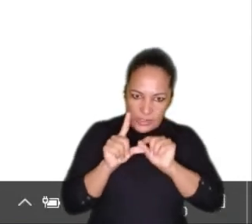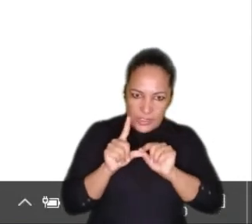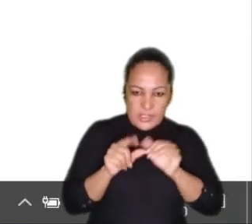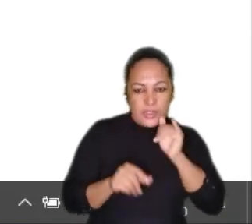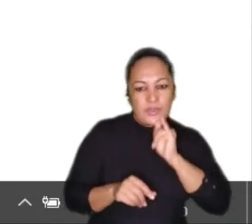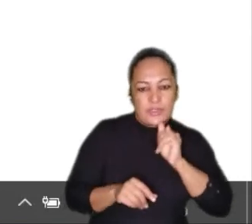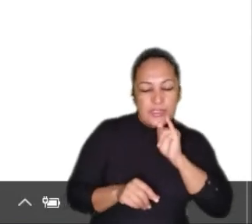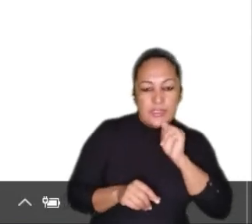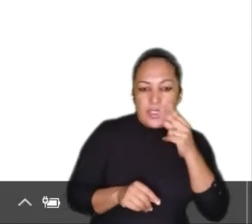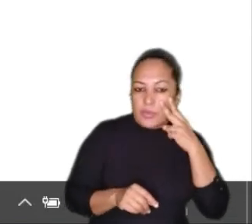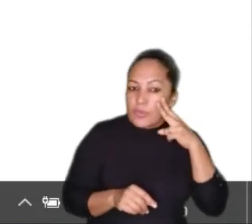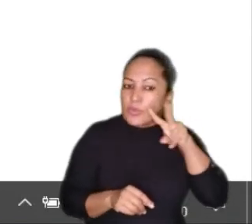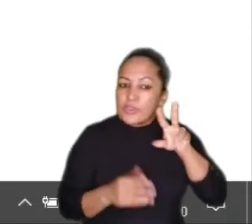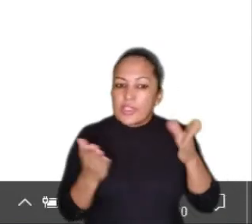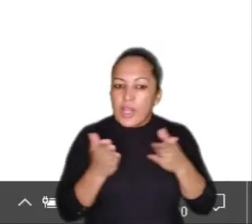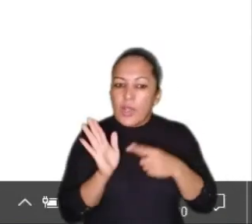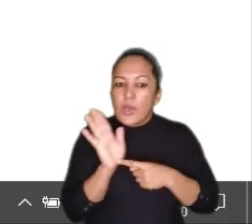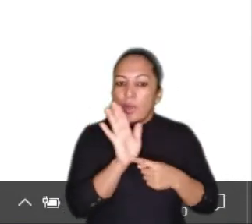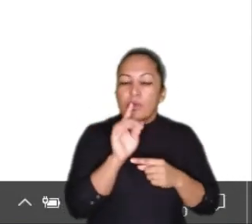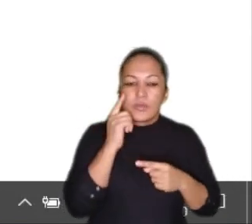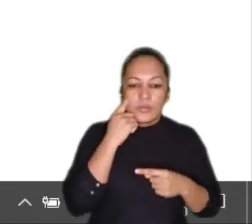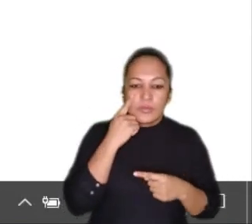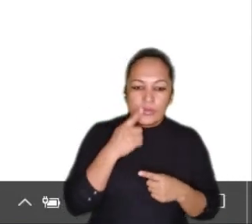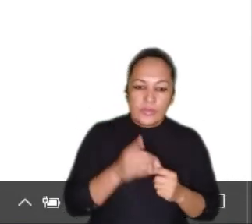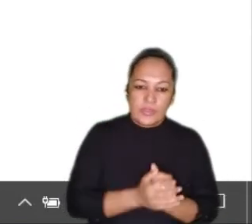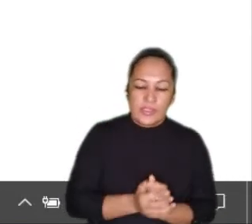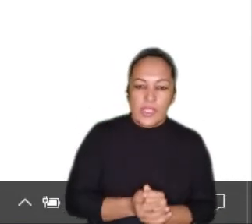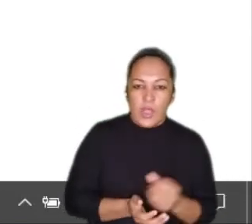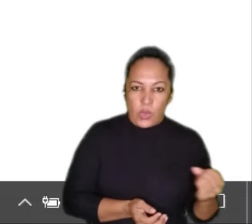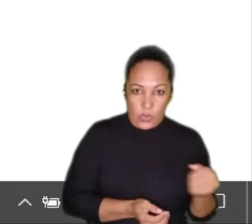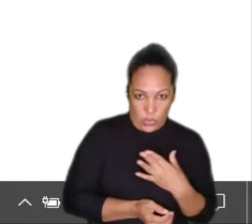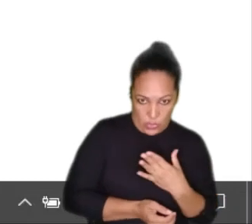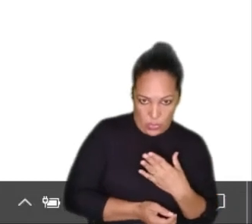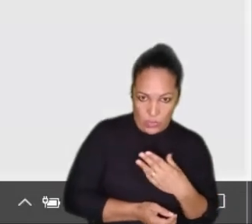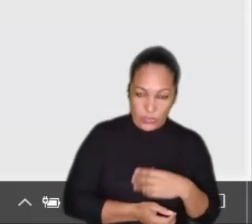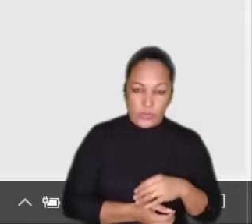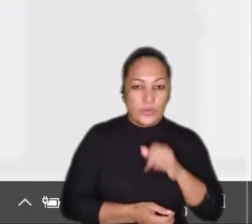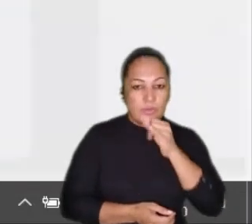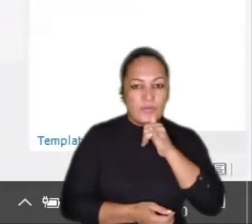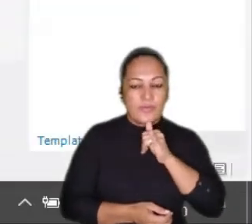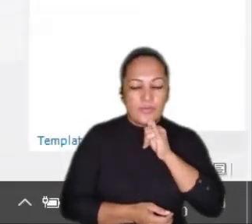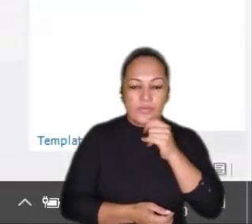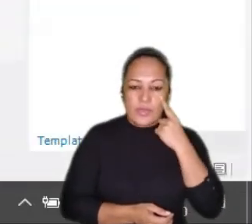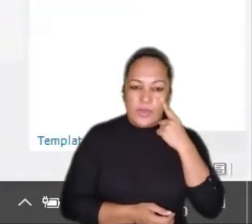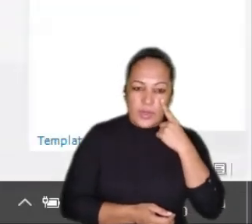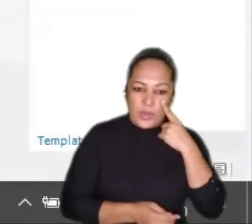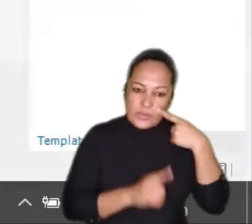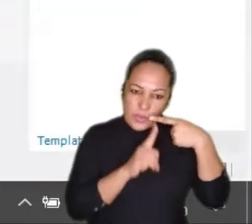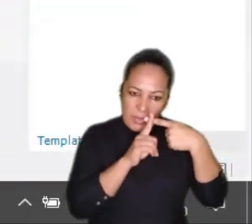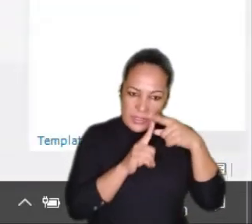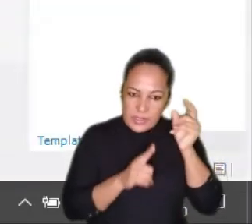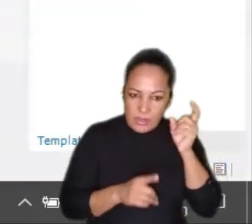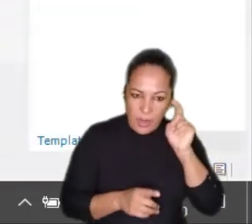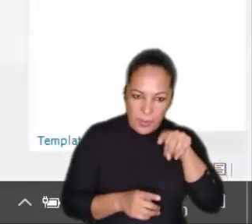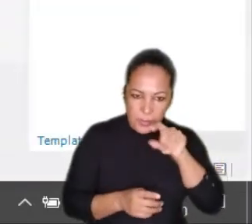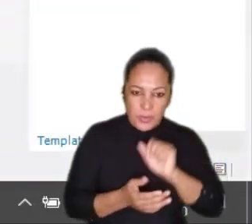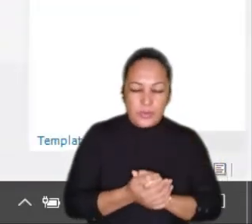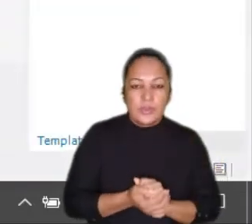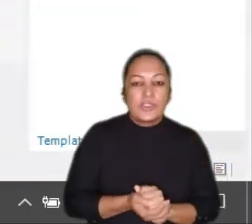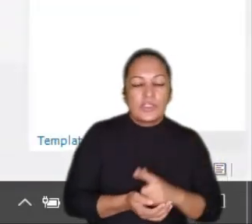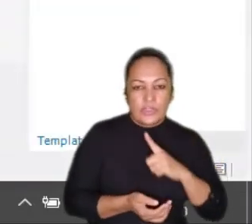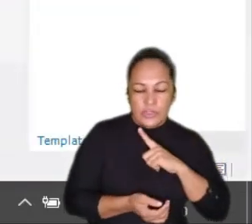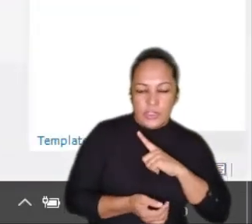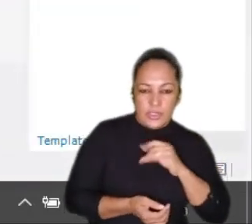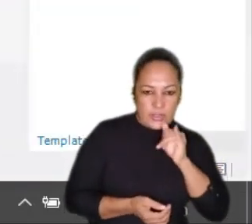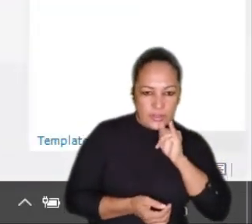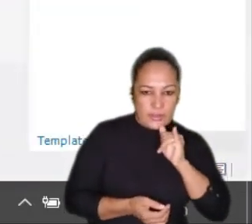criação de modelos, tá? Então tá aqui a criação de modelos. Vamos criar um novo modelo aqui, eu venho no maisinho, tá? Ele já criou